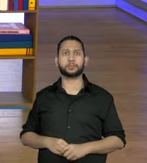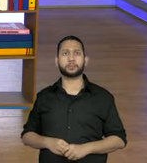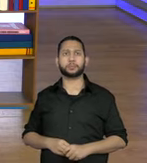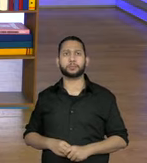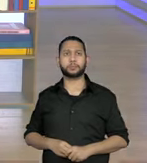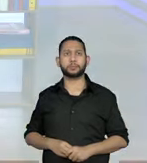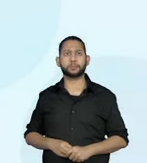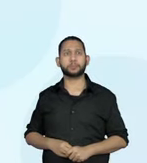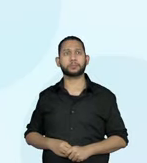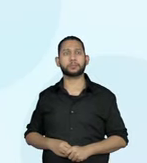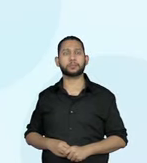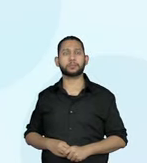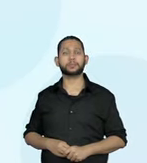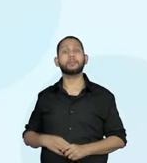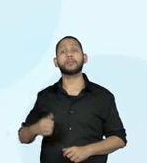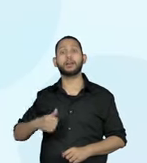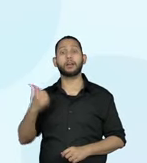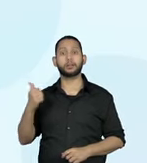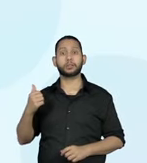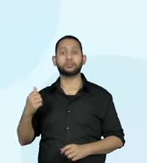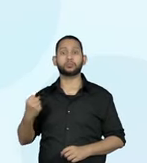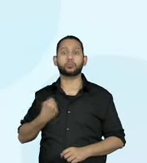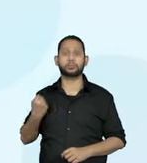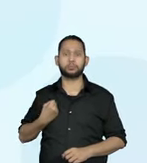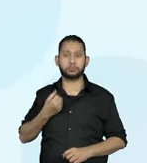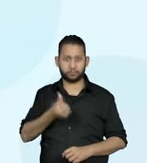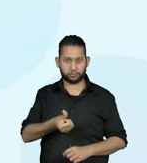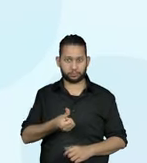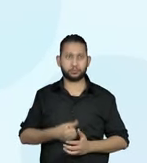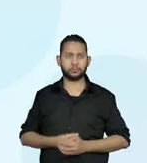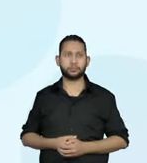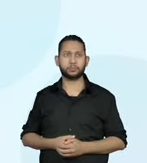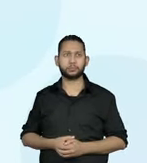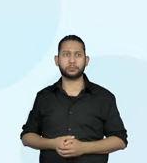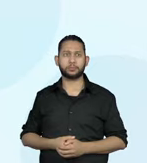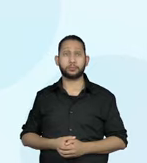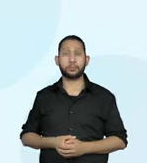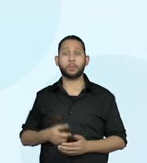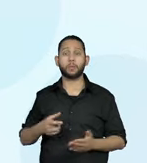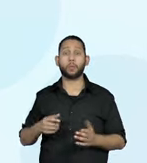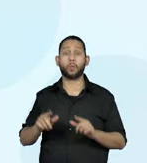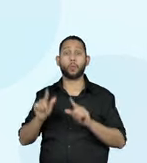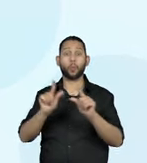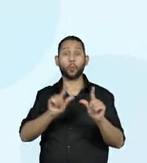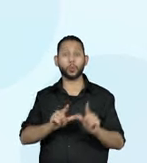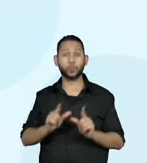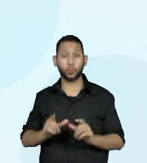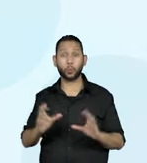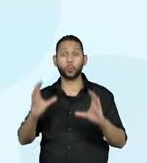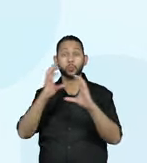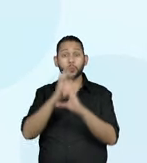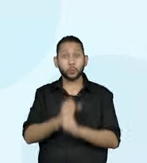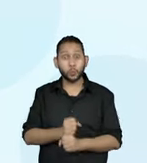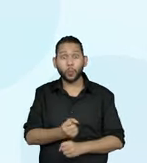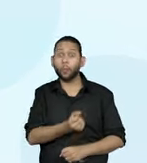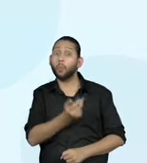Que é a situação problema C. Qual é o total de quadrinhos do